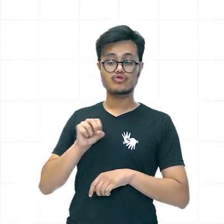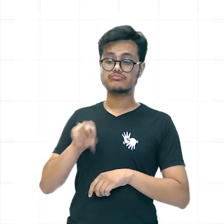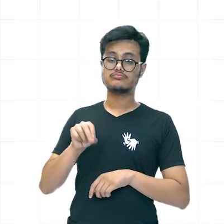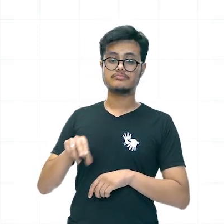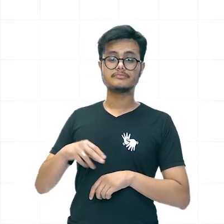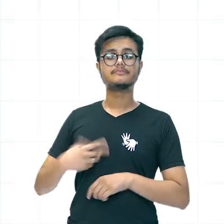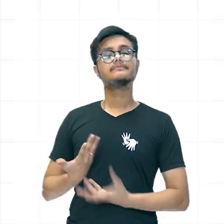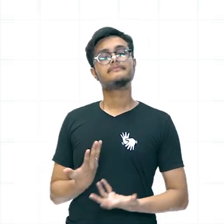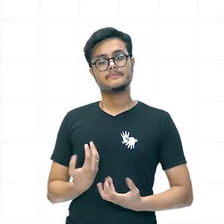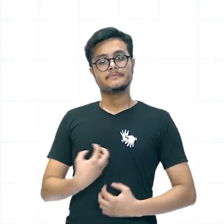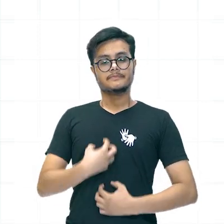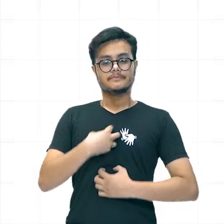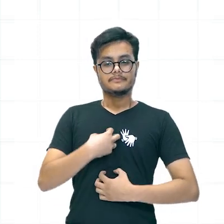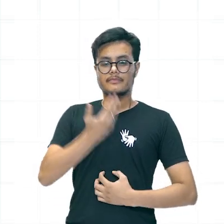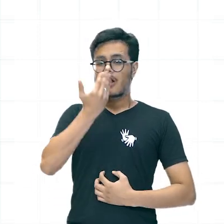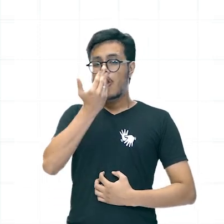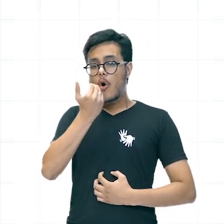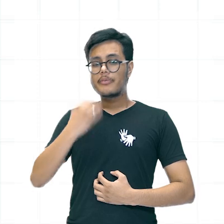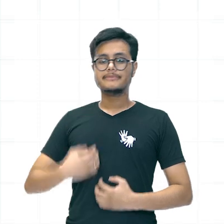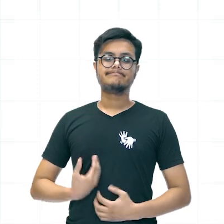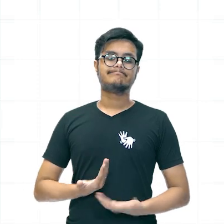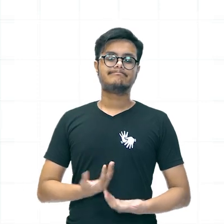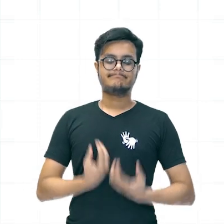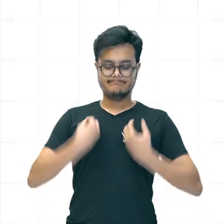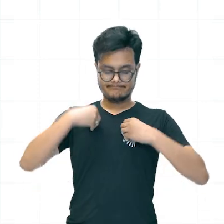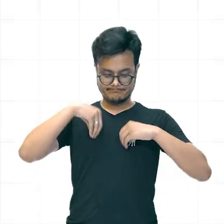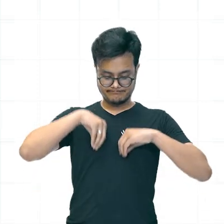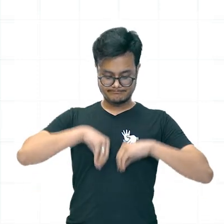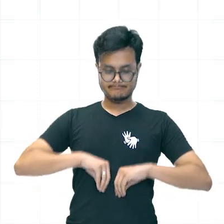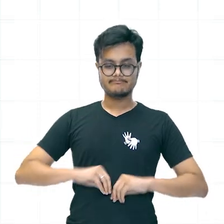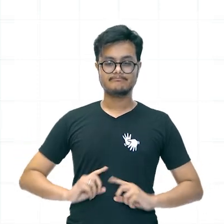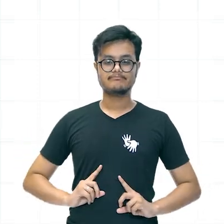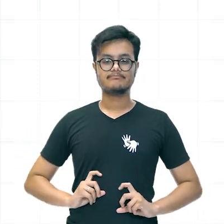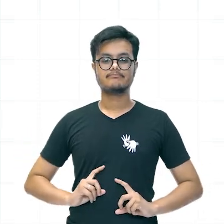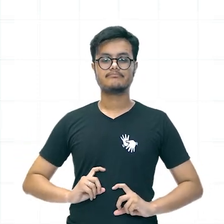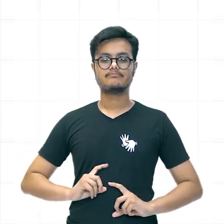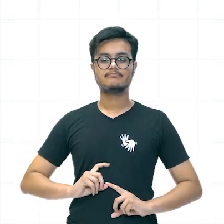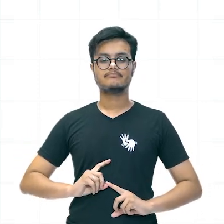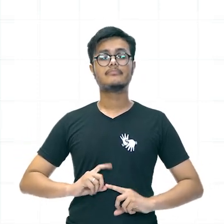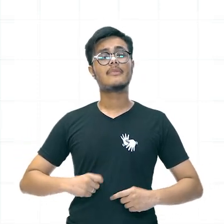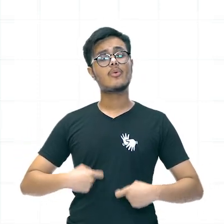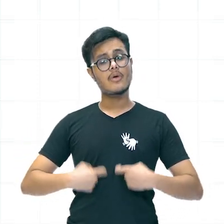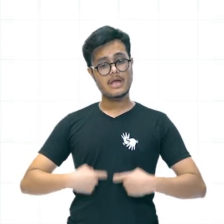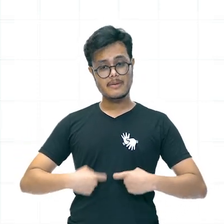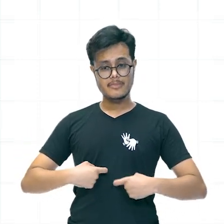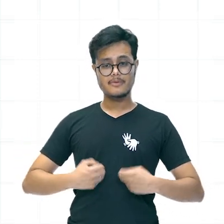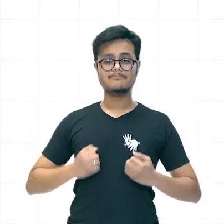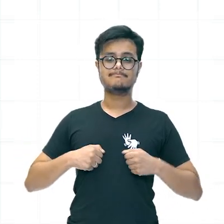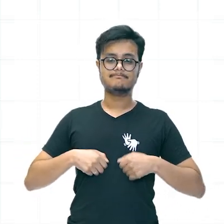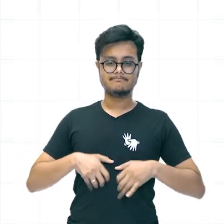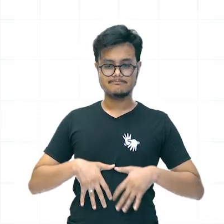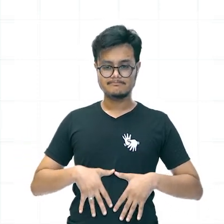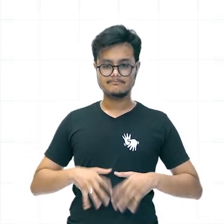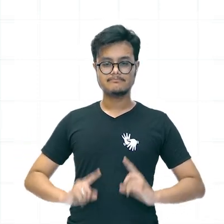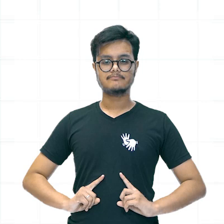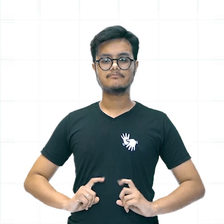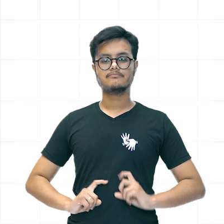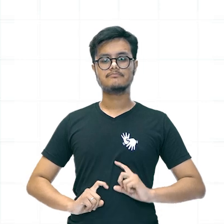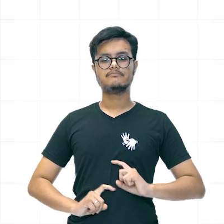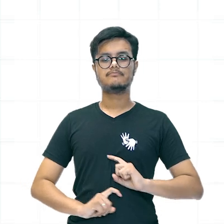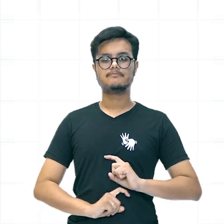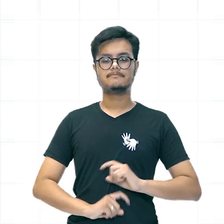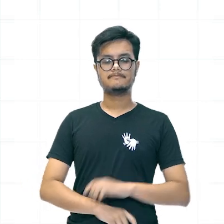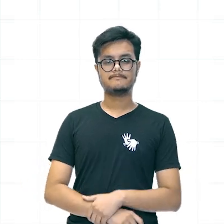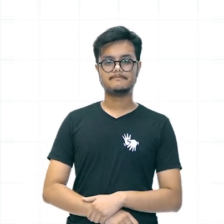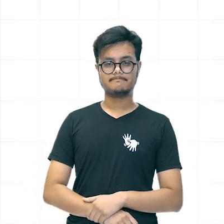em estágio infeccioso. Quando chega dentro do intestino humano, ela vai se reproduzir, né, e vai gerar ovos também. E quando